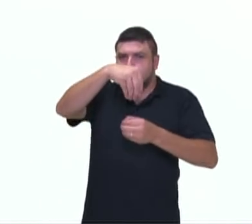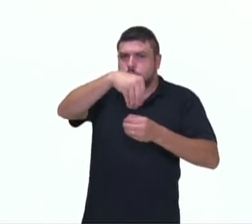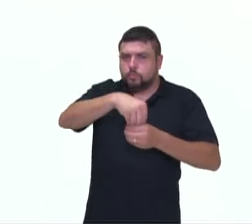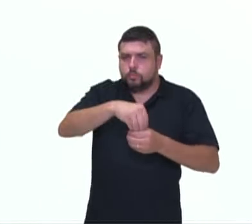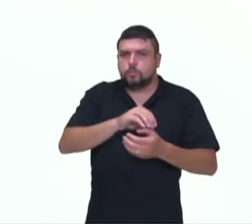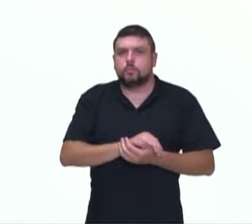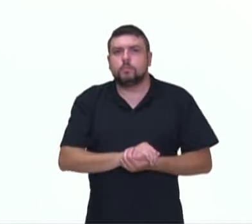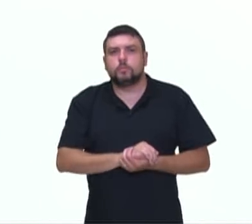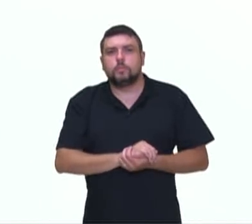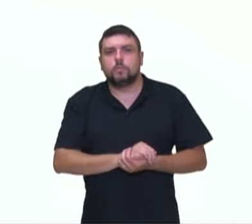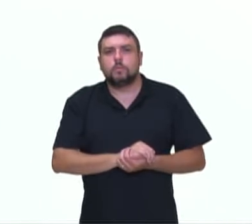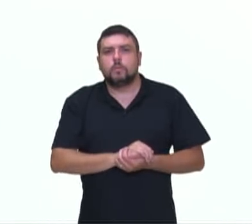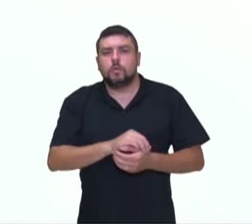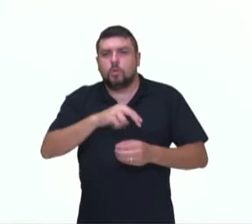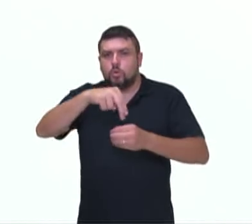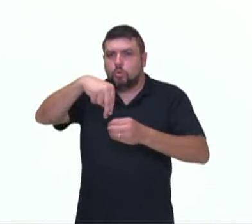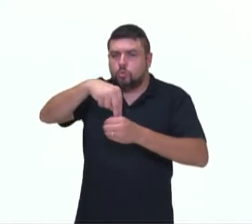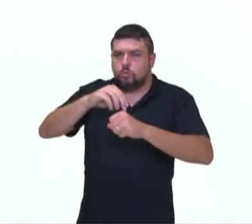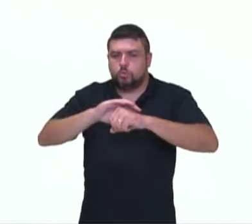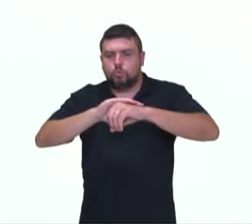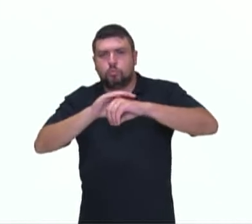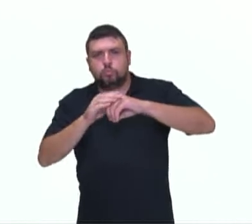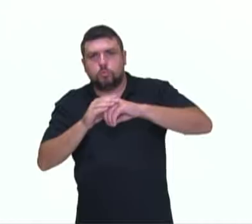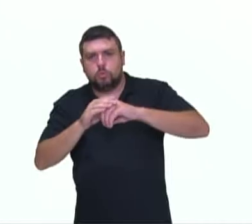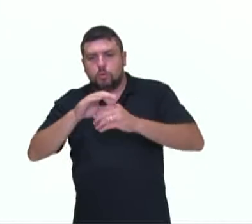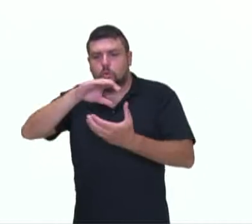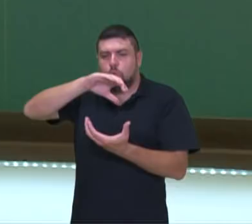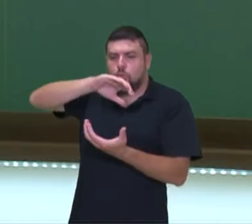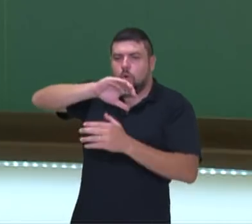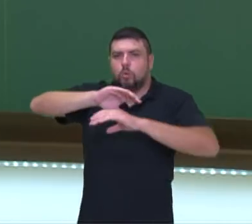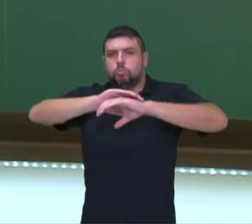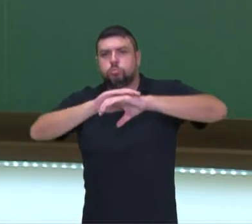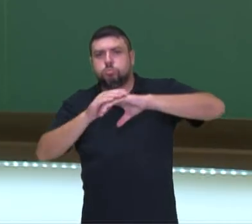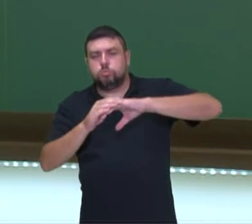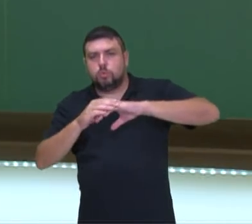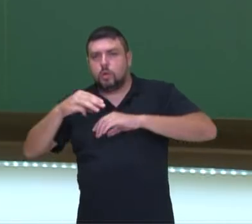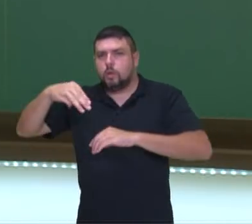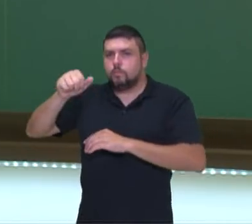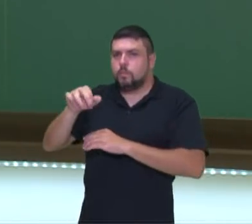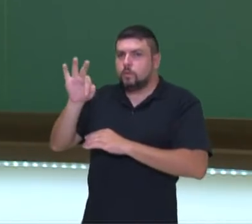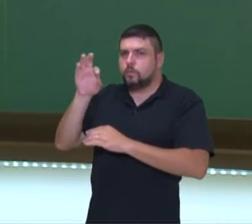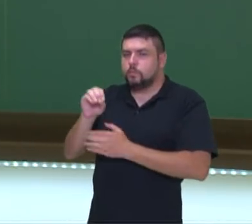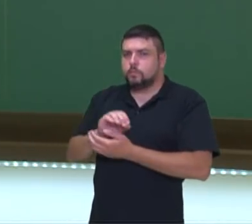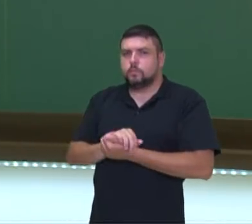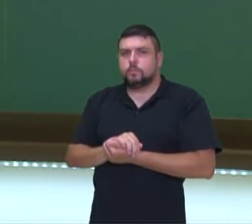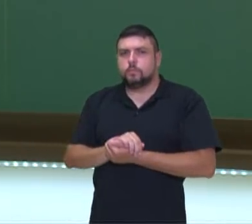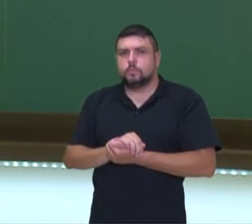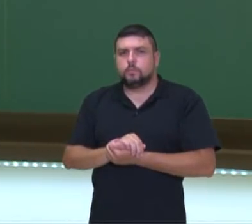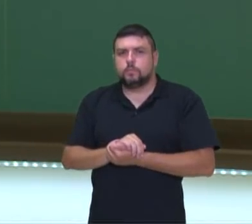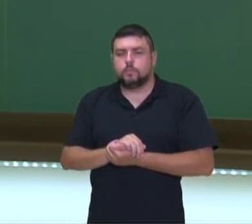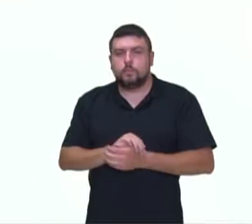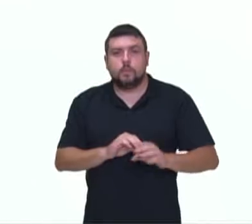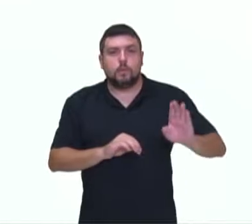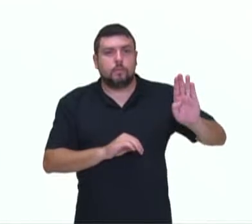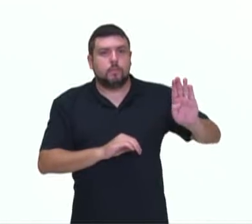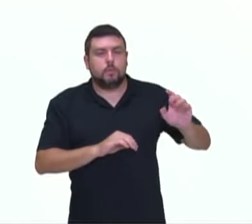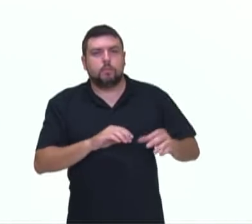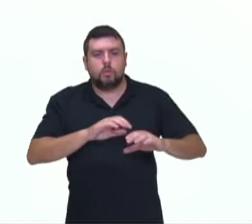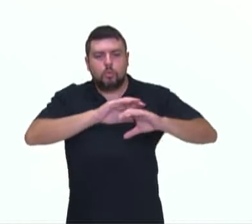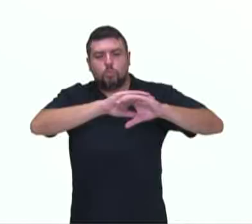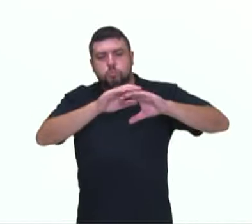1, núcleo externo, crosta e manto, que seria 4. Letra B. Crosta,